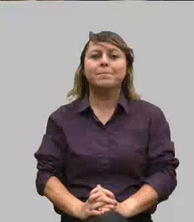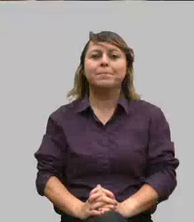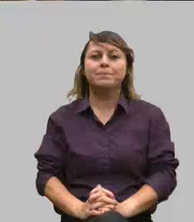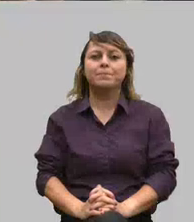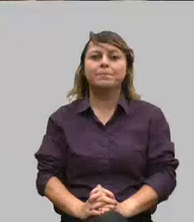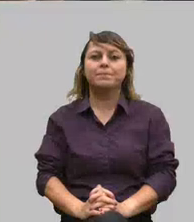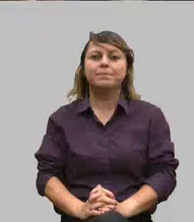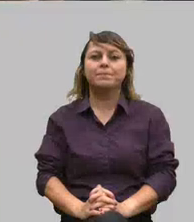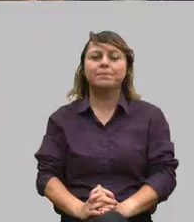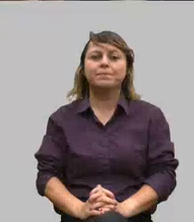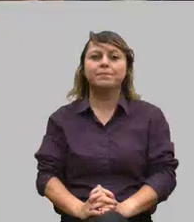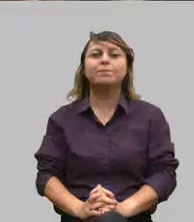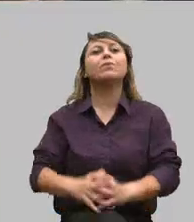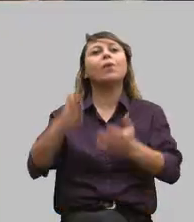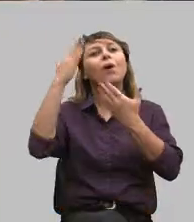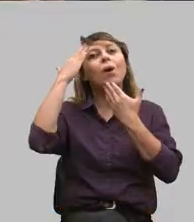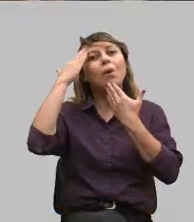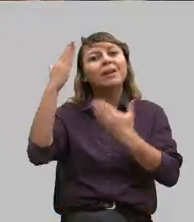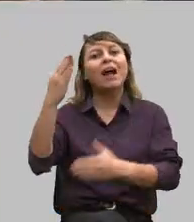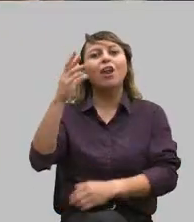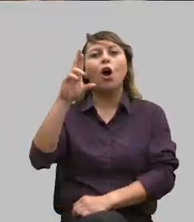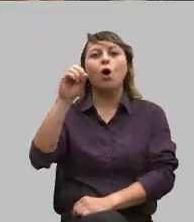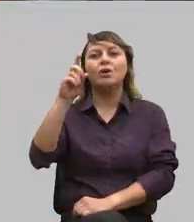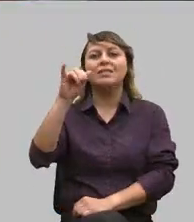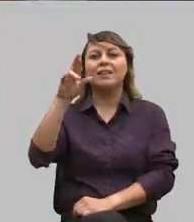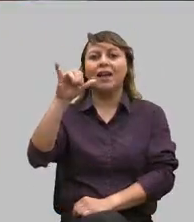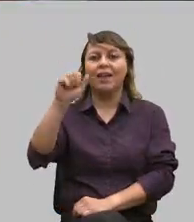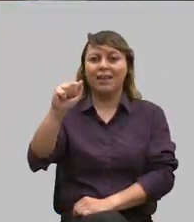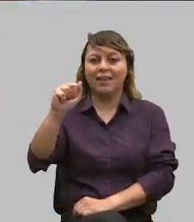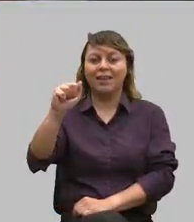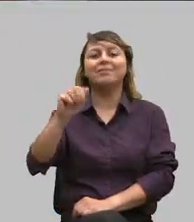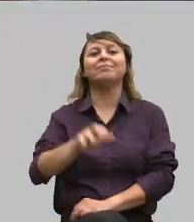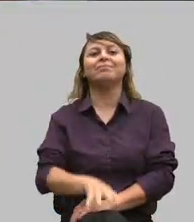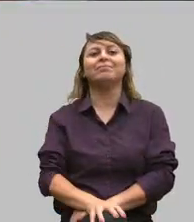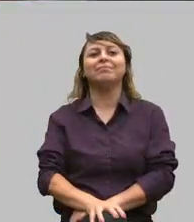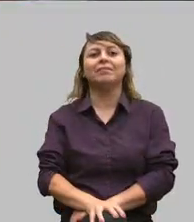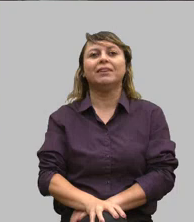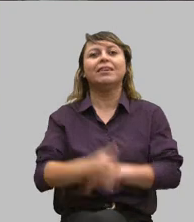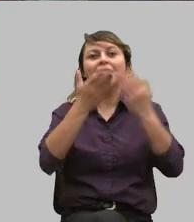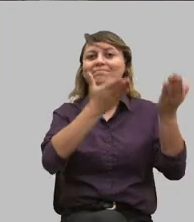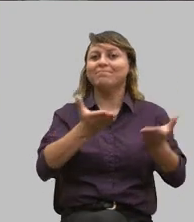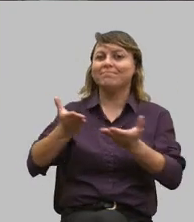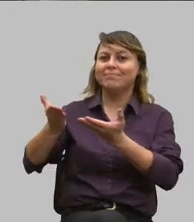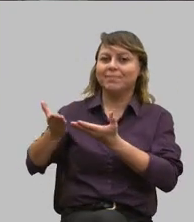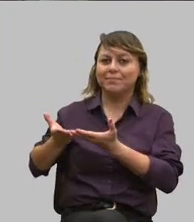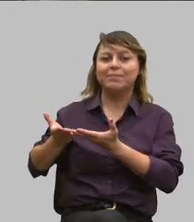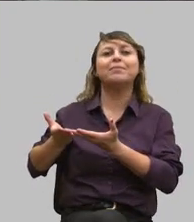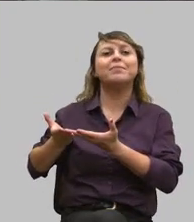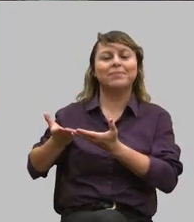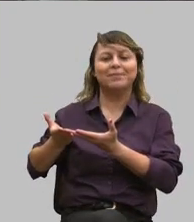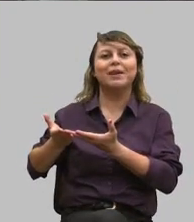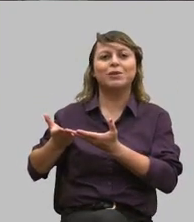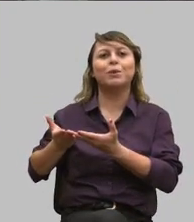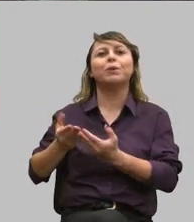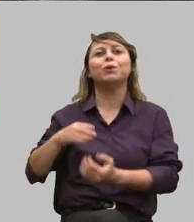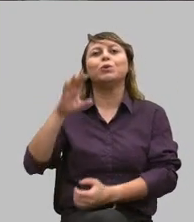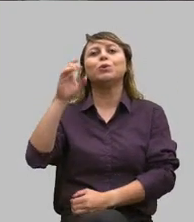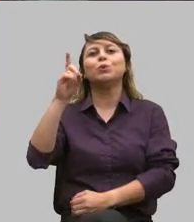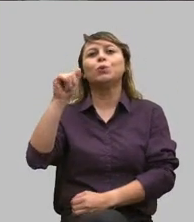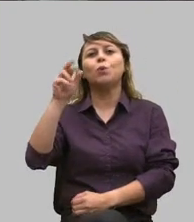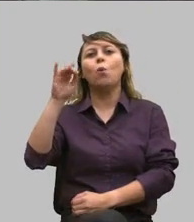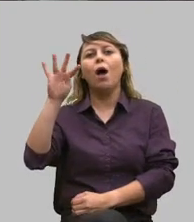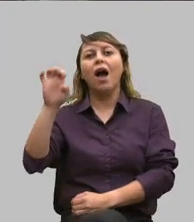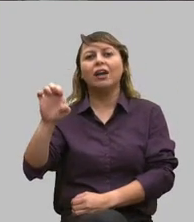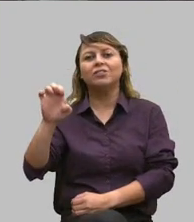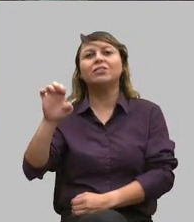obrigada obrigado Rosália iria passar a palavra agora pro grego e pro Duarte Só que eu acho que